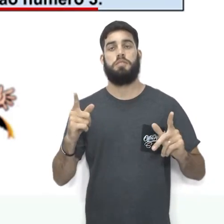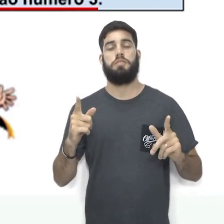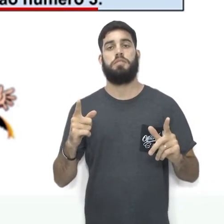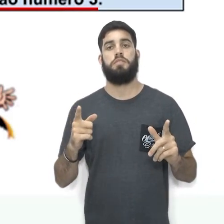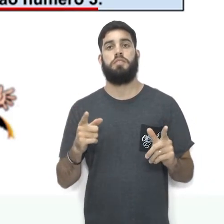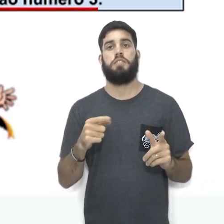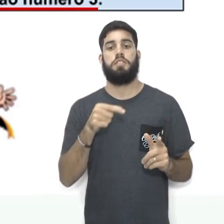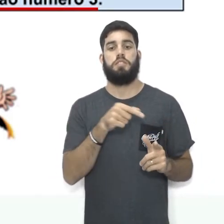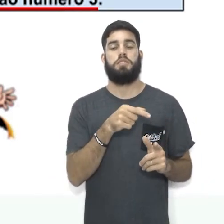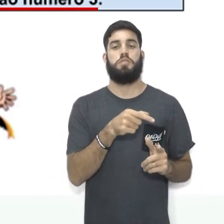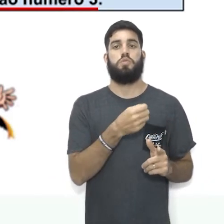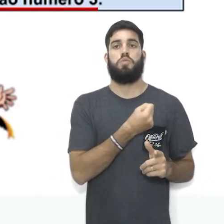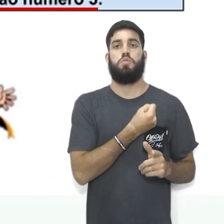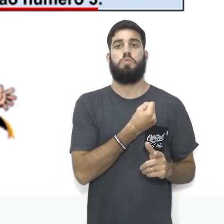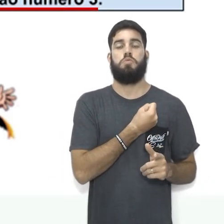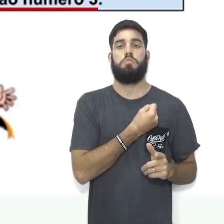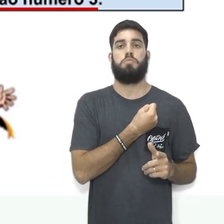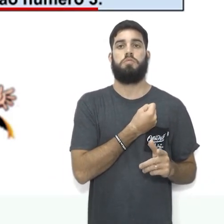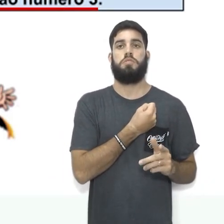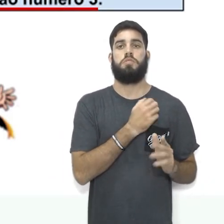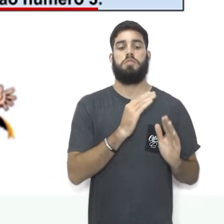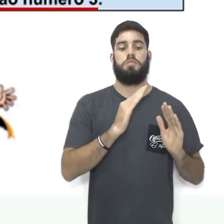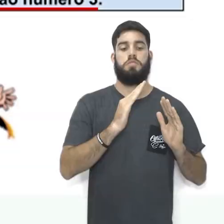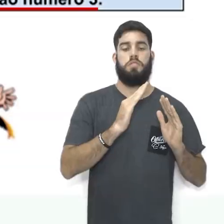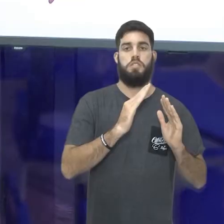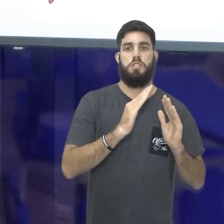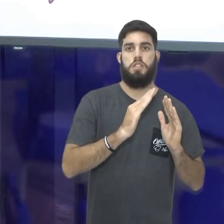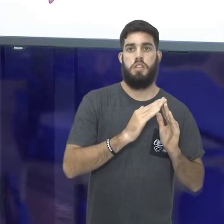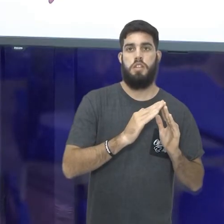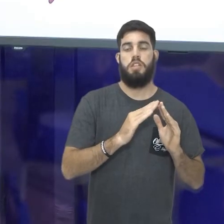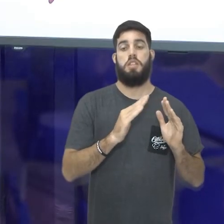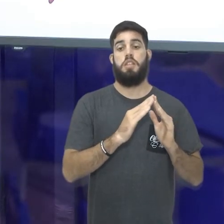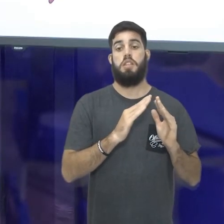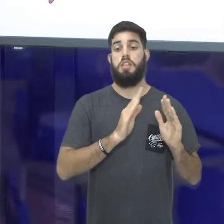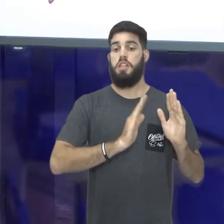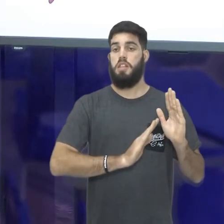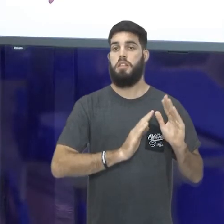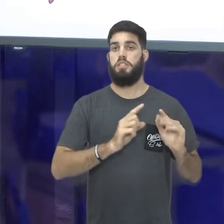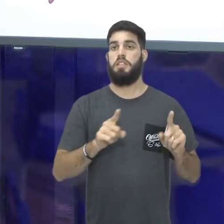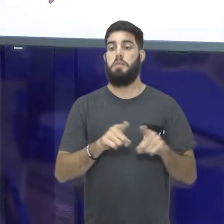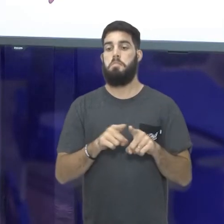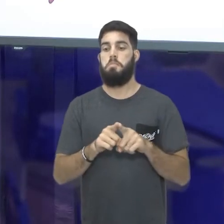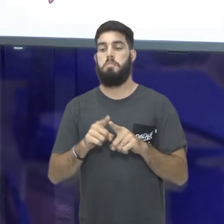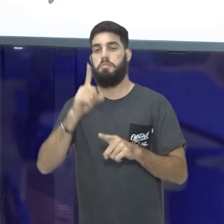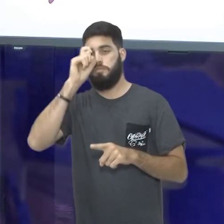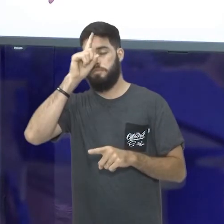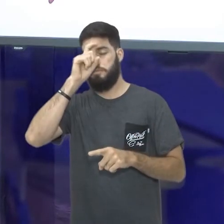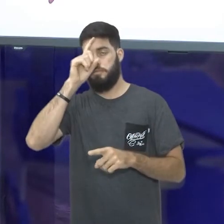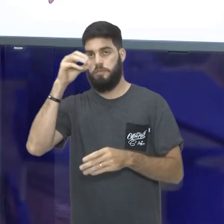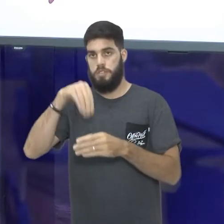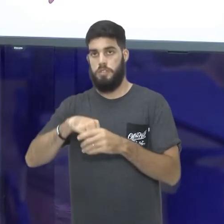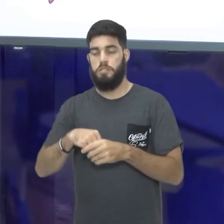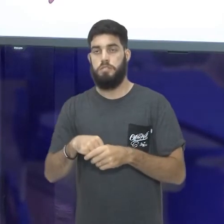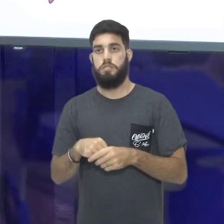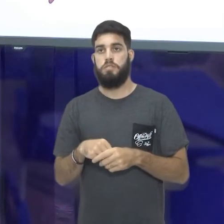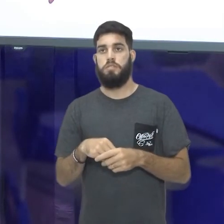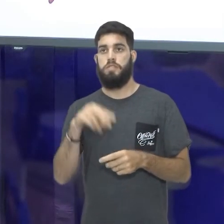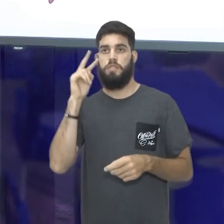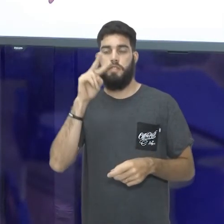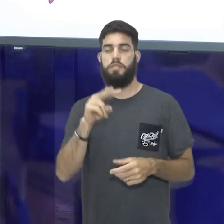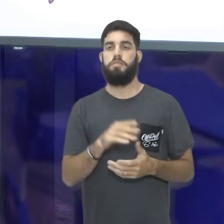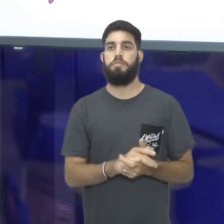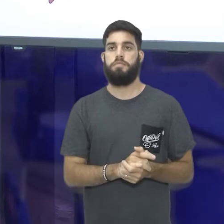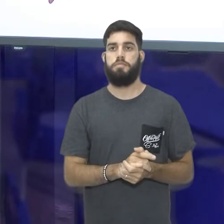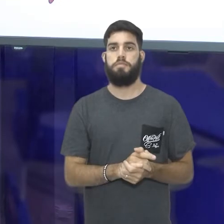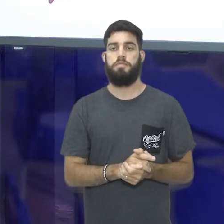pacientes em isolamento domiciliar e internados é de 39 pessoas. Vejam que aqui nós temos exatamente essa informação. Se